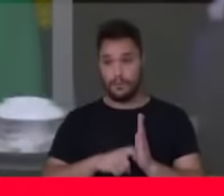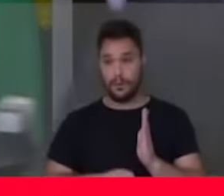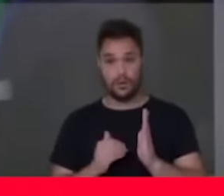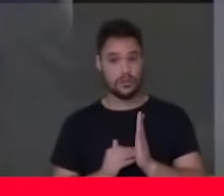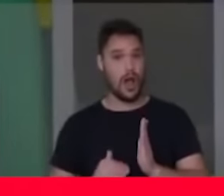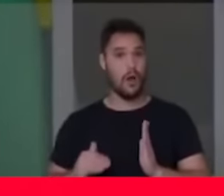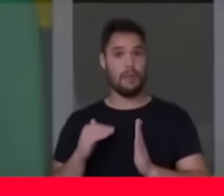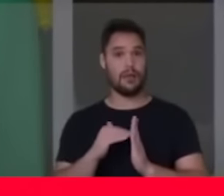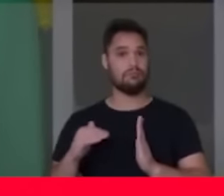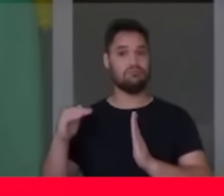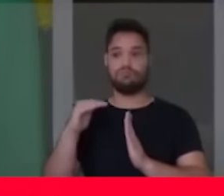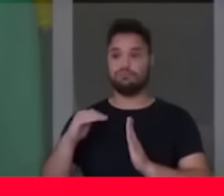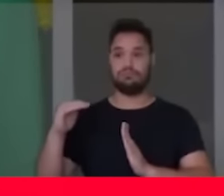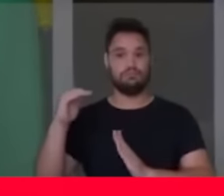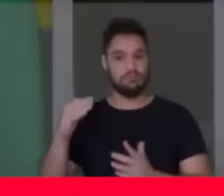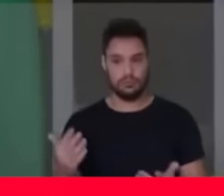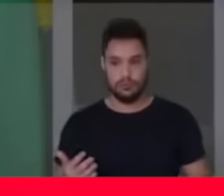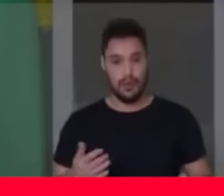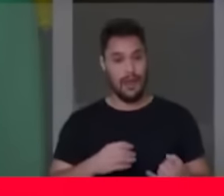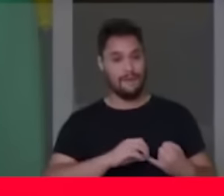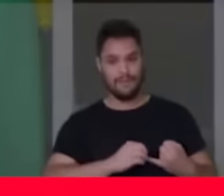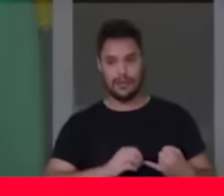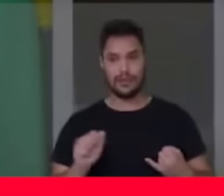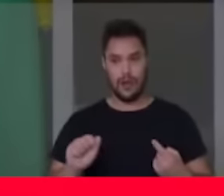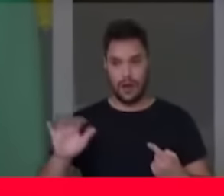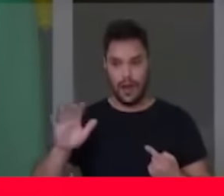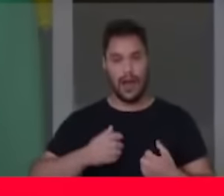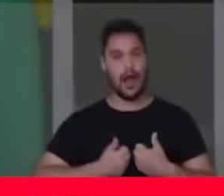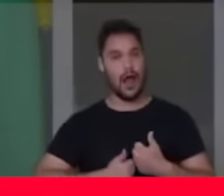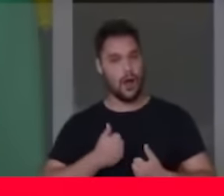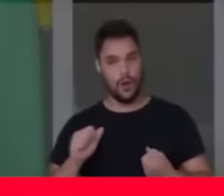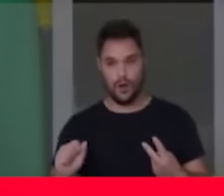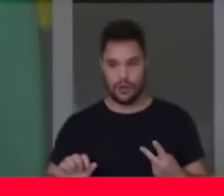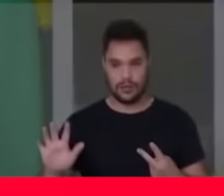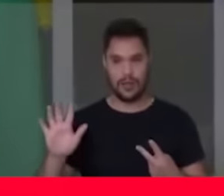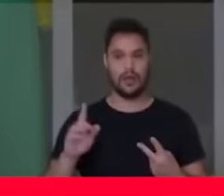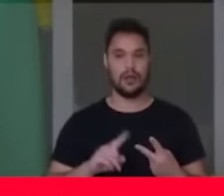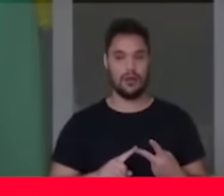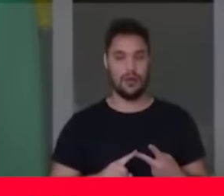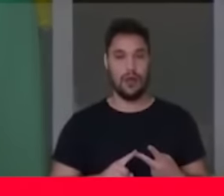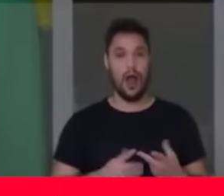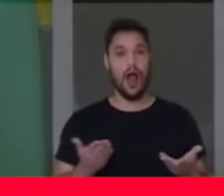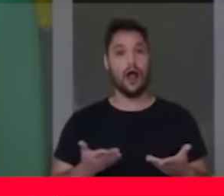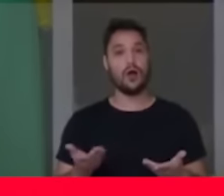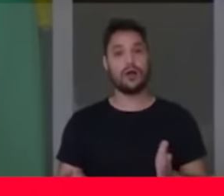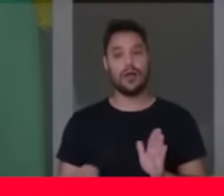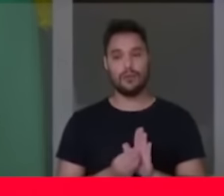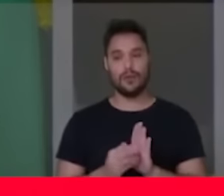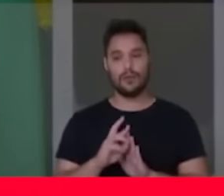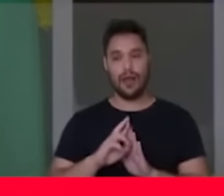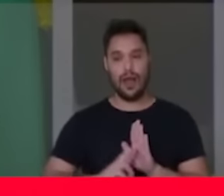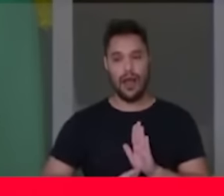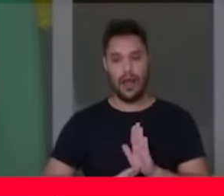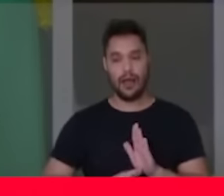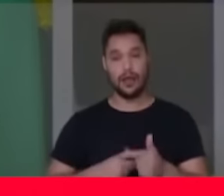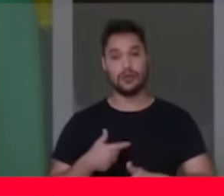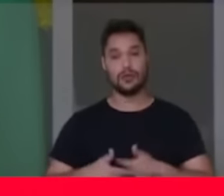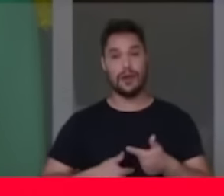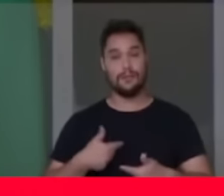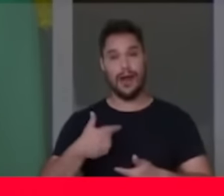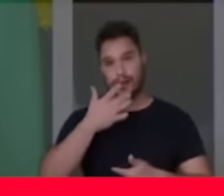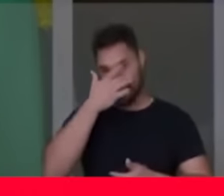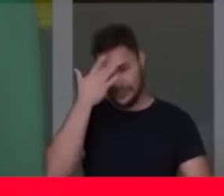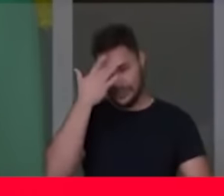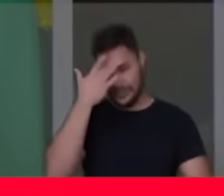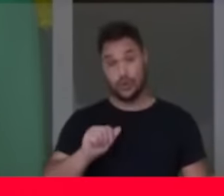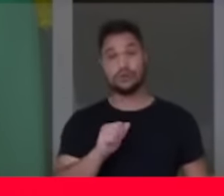aumento de impostos. Feijão está mais caro, o arroz está mais caro. Agora ele quer regulamentar o trabalho por aplicativo, gerando